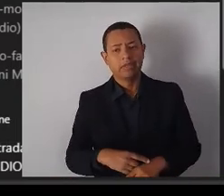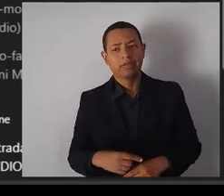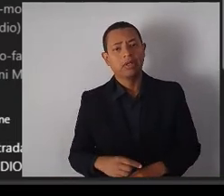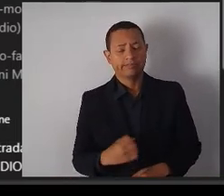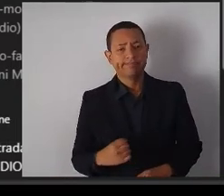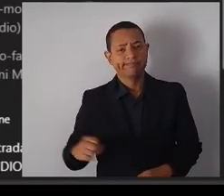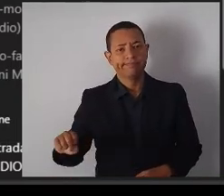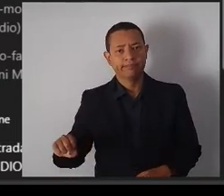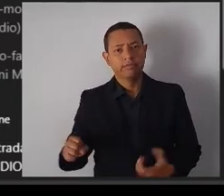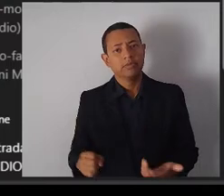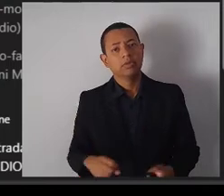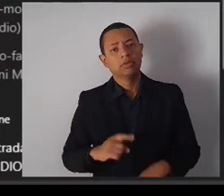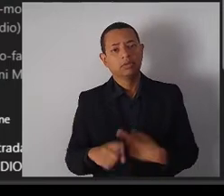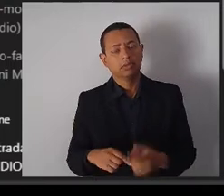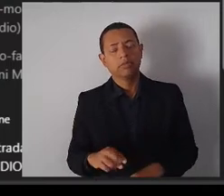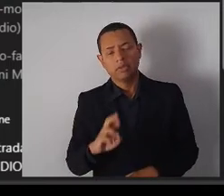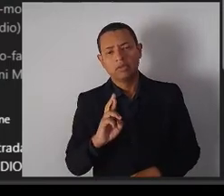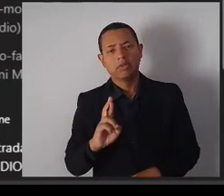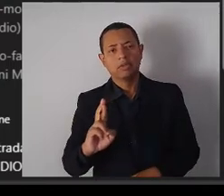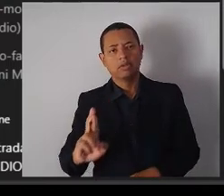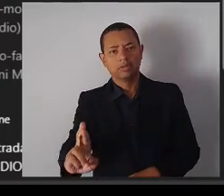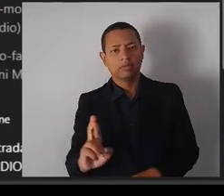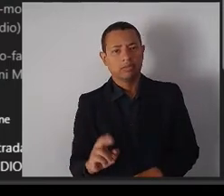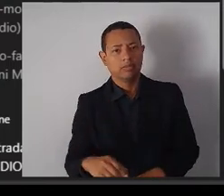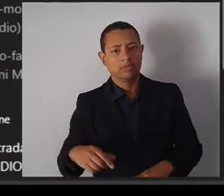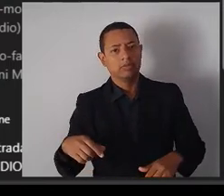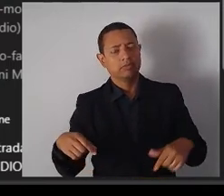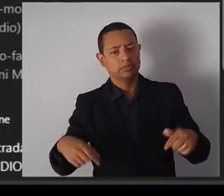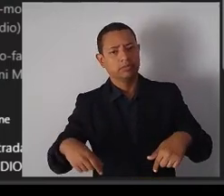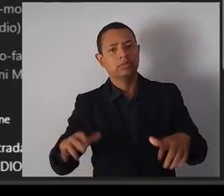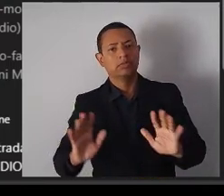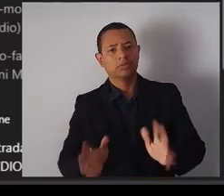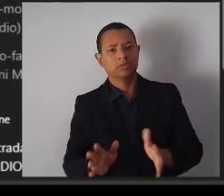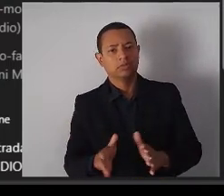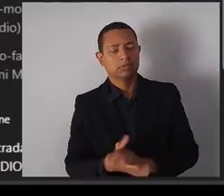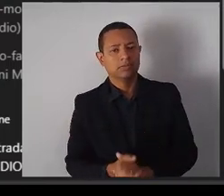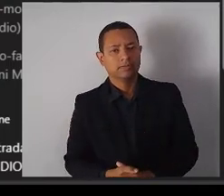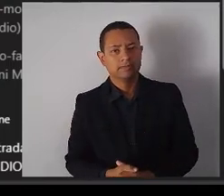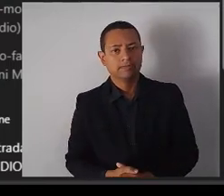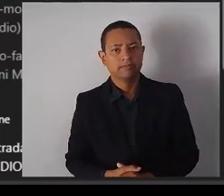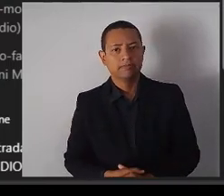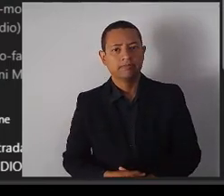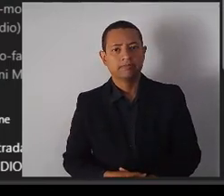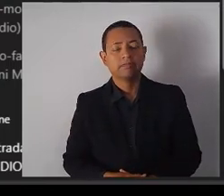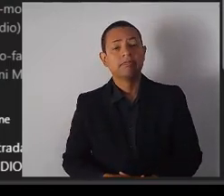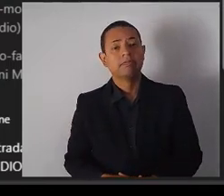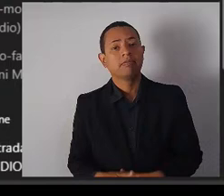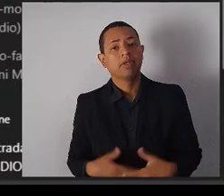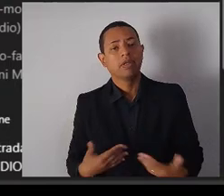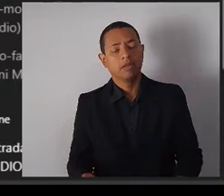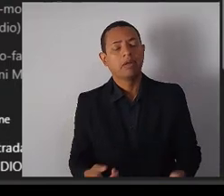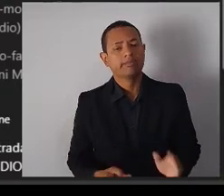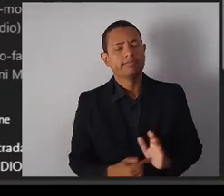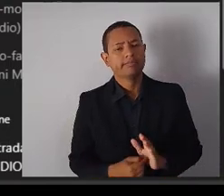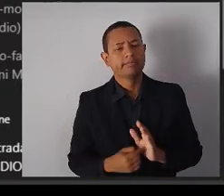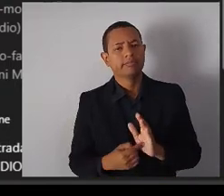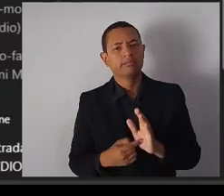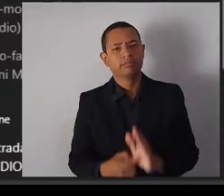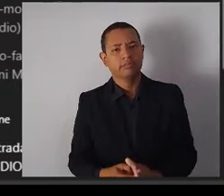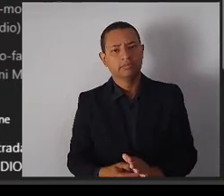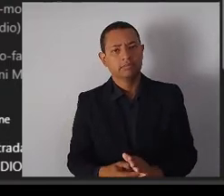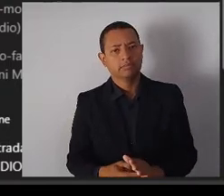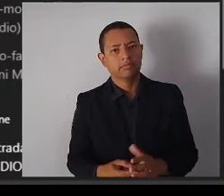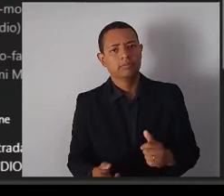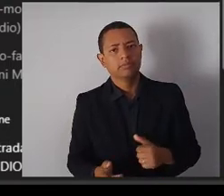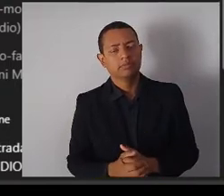dada uma resposta jurisdicional por parte desta corte. Portanto, a necessidade para o ajustamento da presente ação se exauriu, que é um